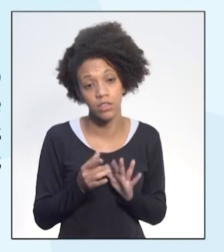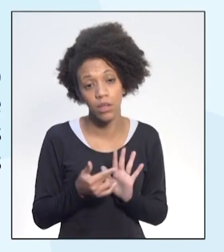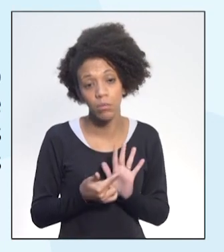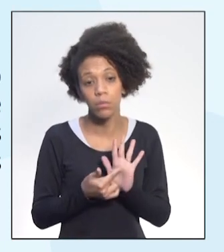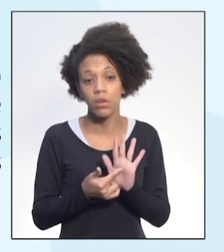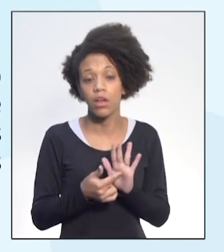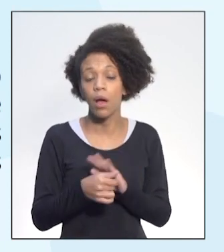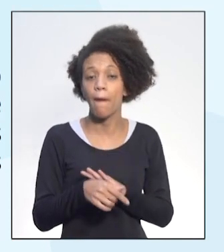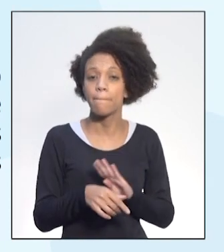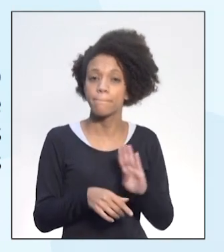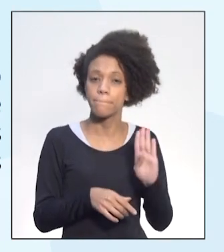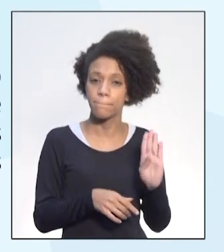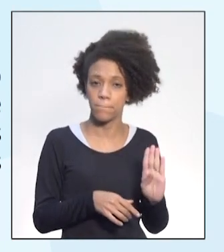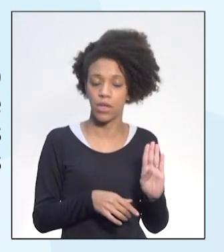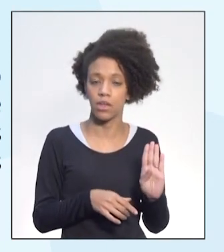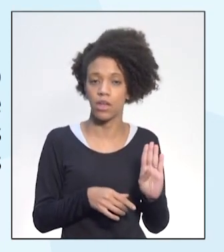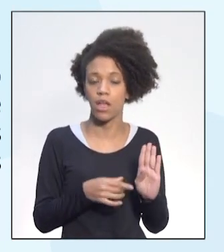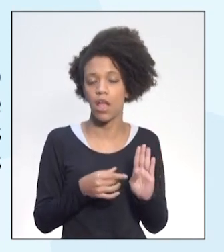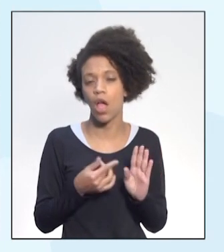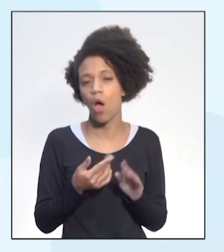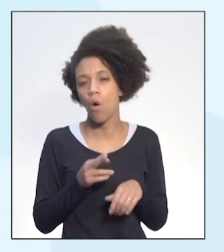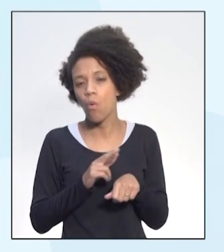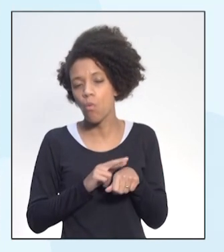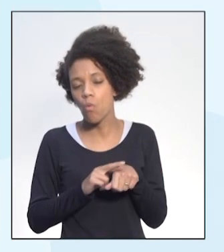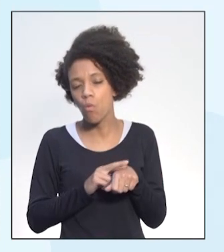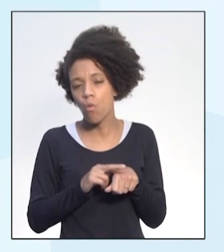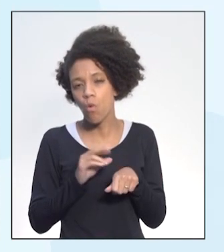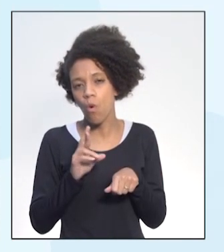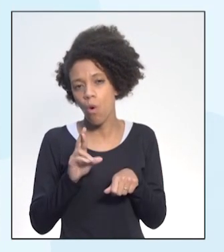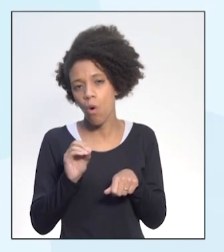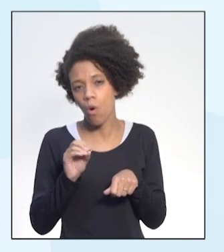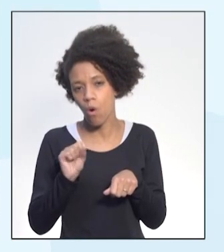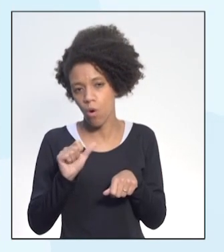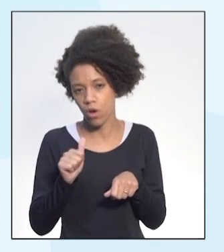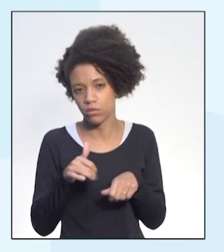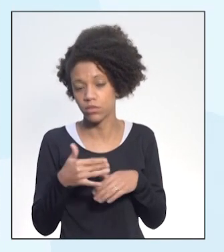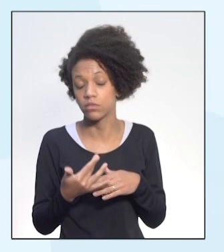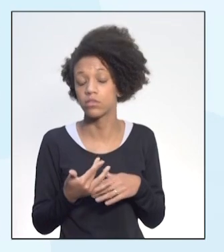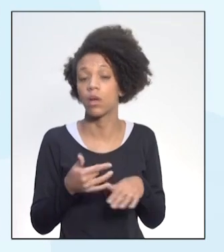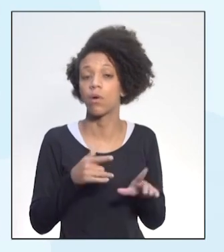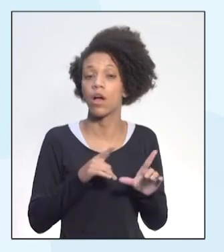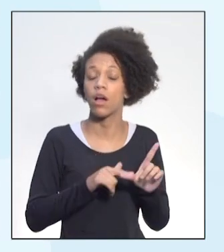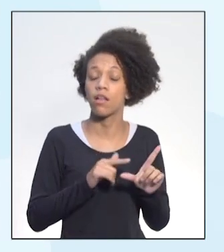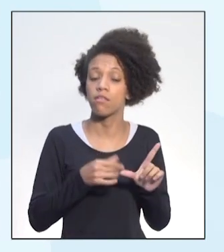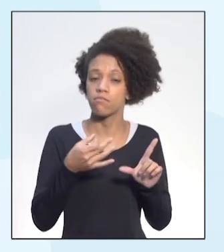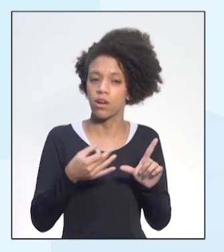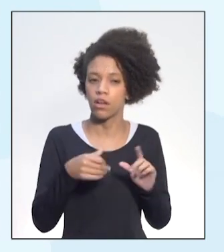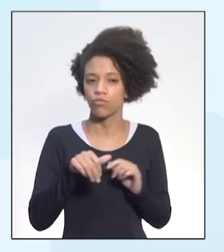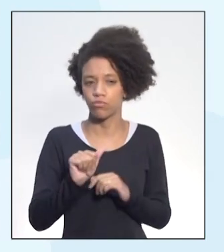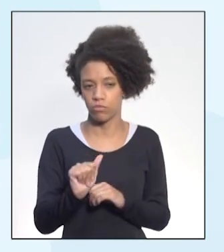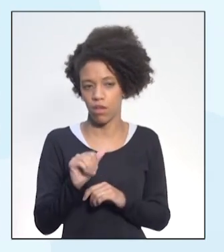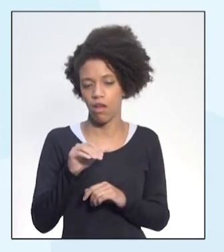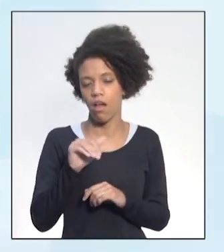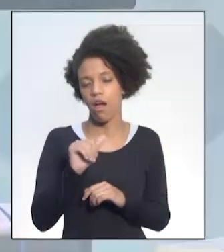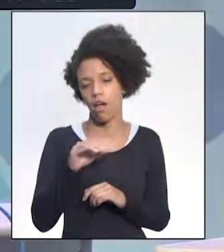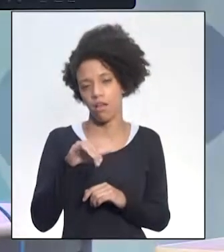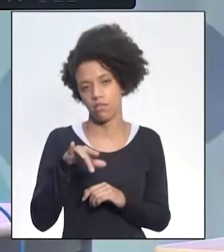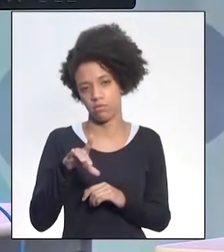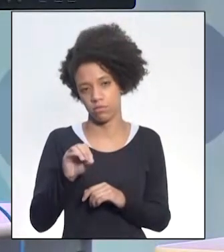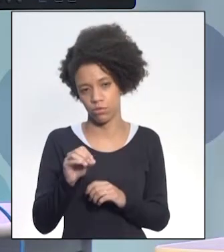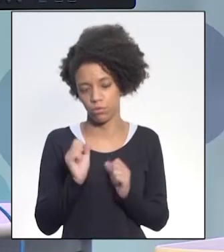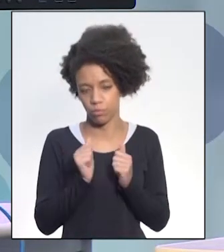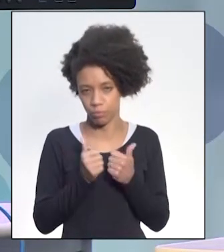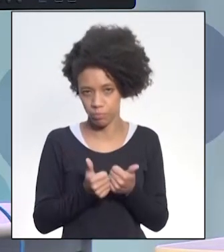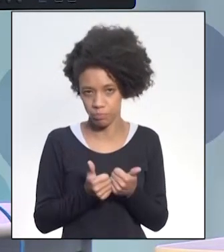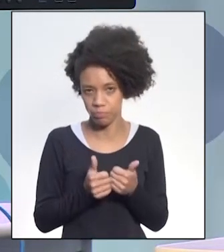letra B, ele seria mais um tom rosa, né? Então, a letra correta é a letra A de ácido. Tudo